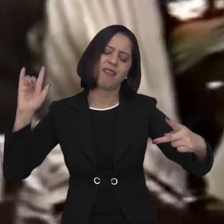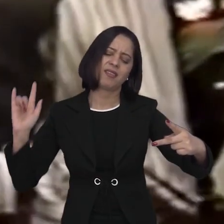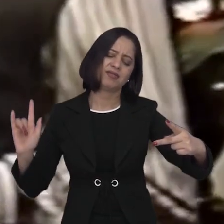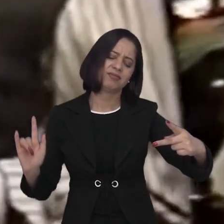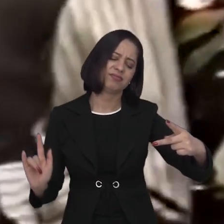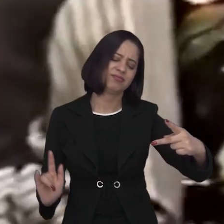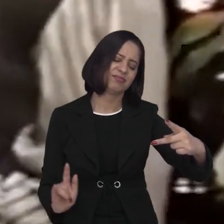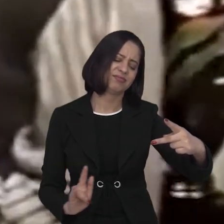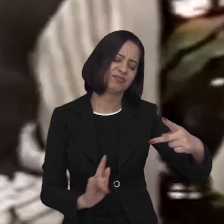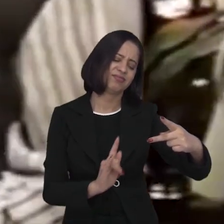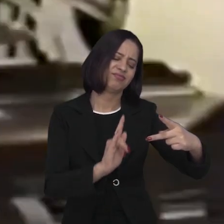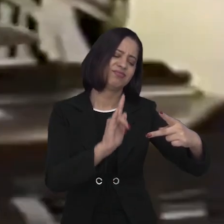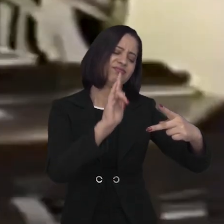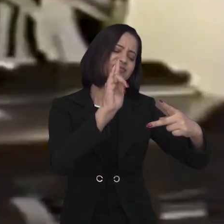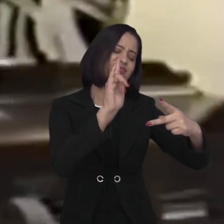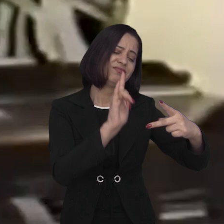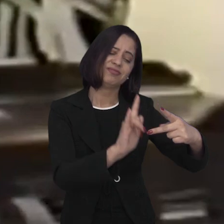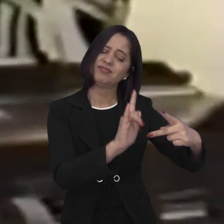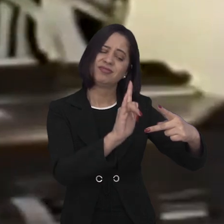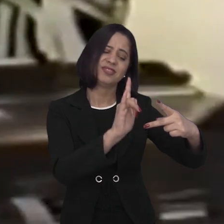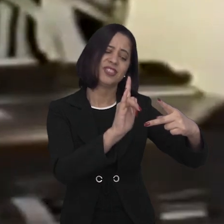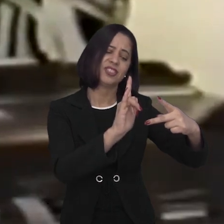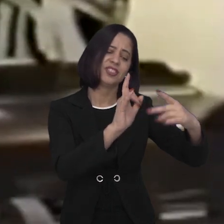não me canso